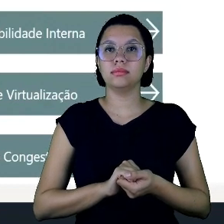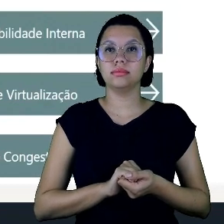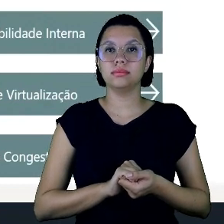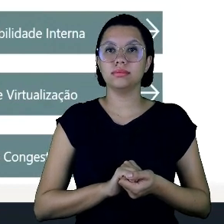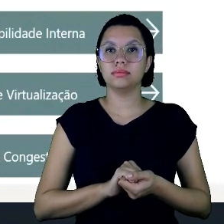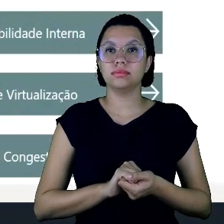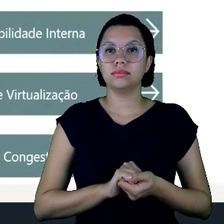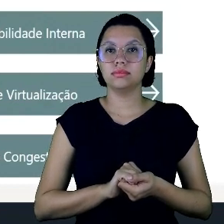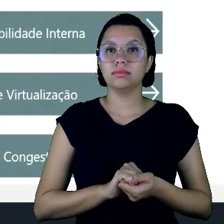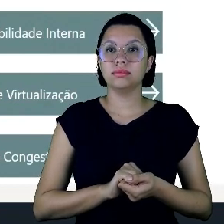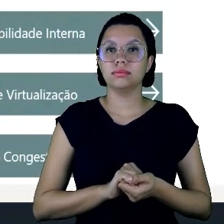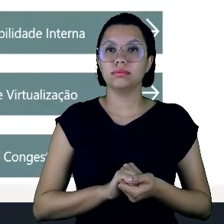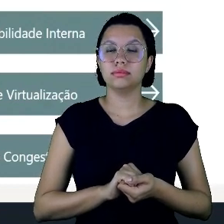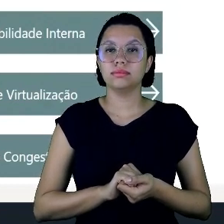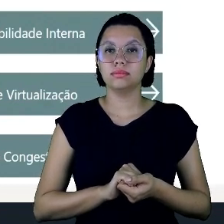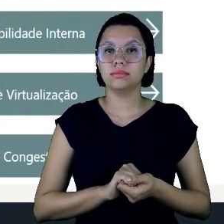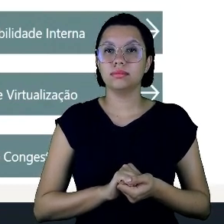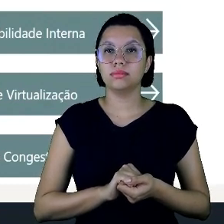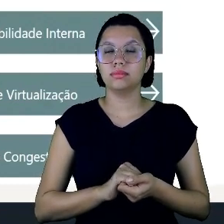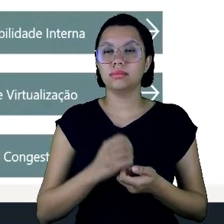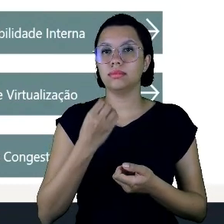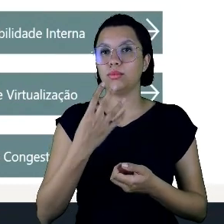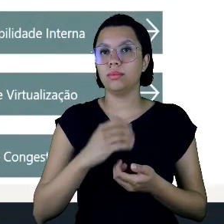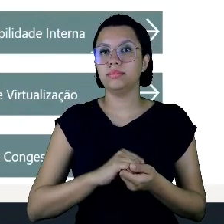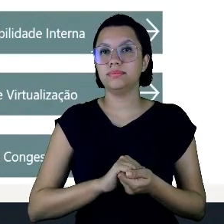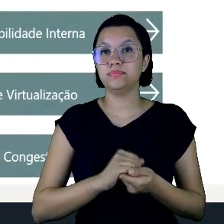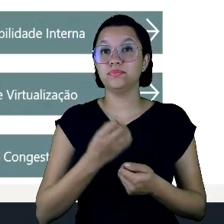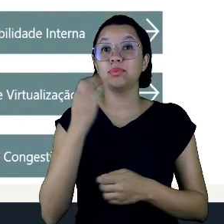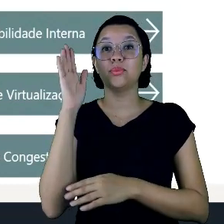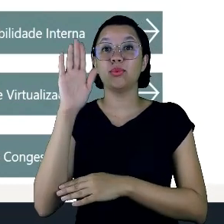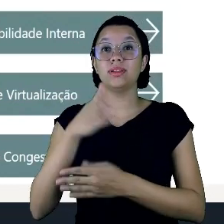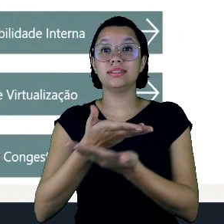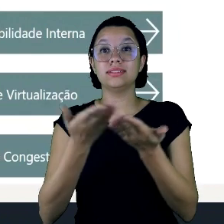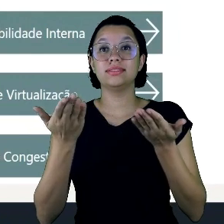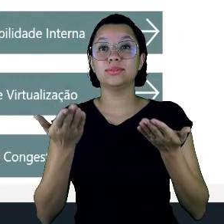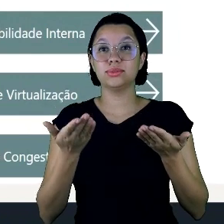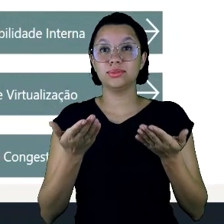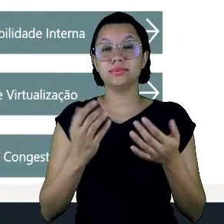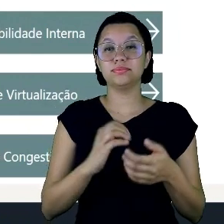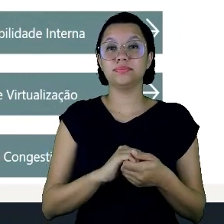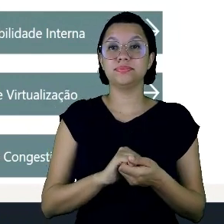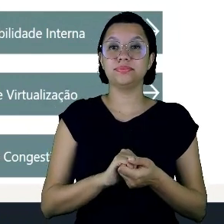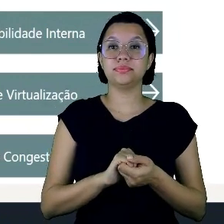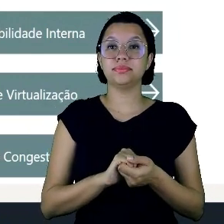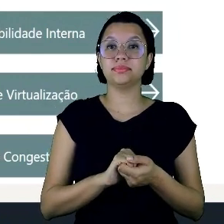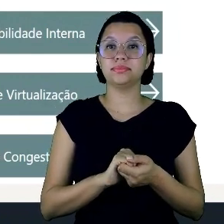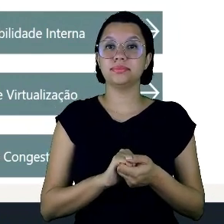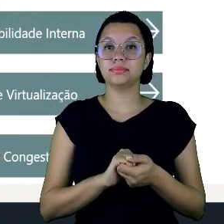Página inicial da movimentação processual Tribunal Segundo Grau. Boa tarde a todos.